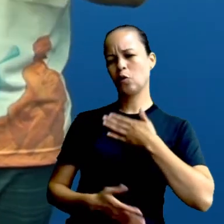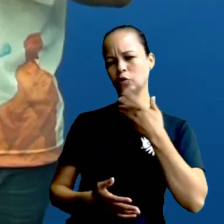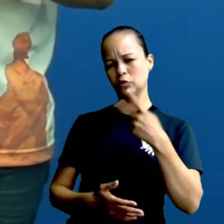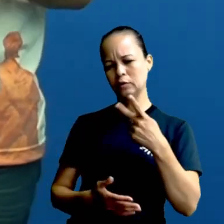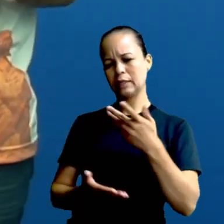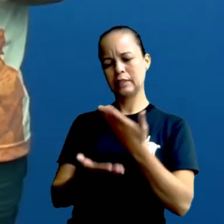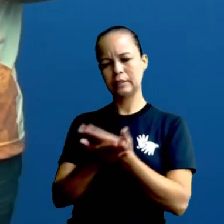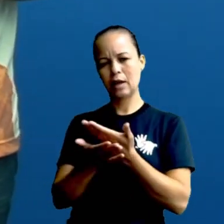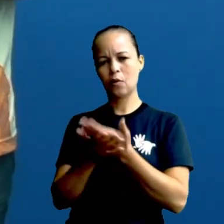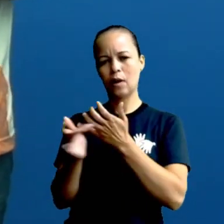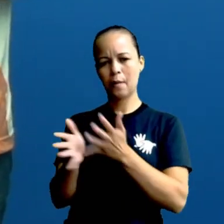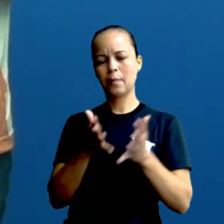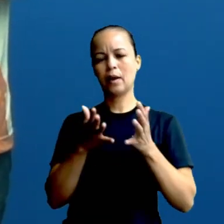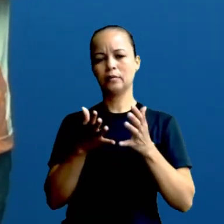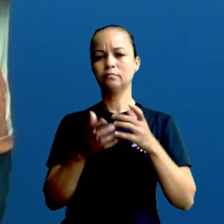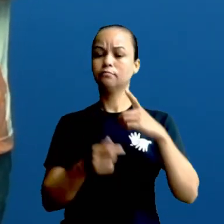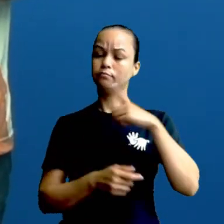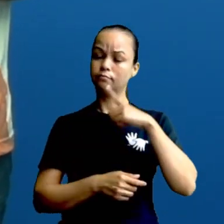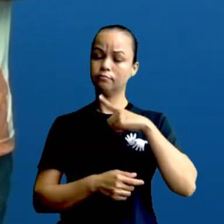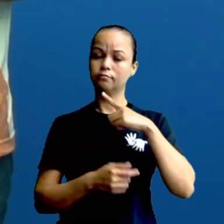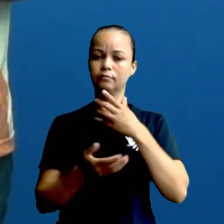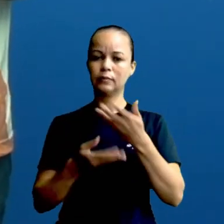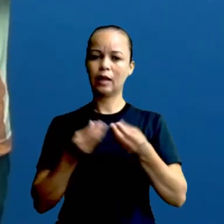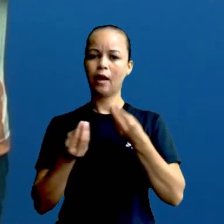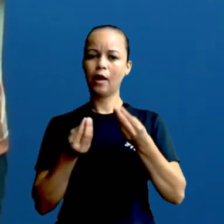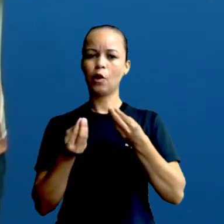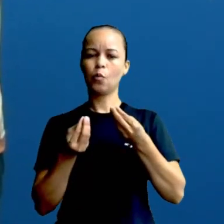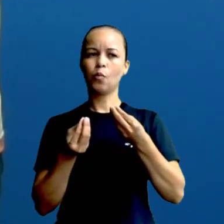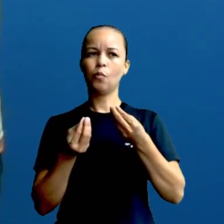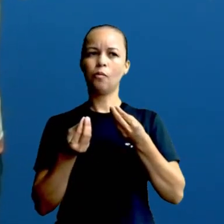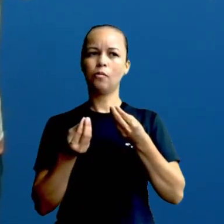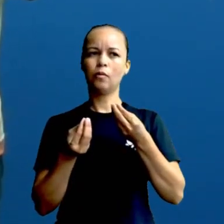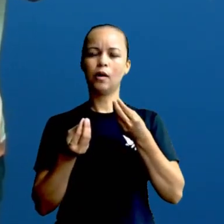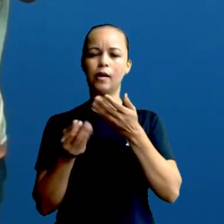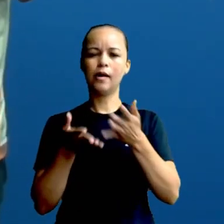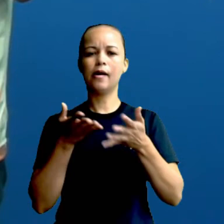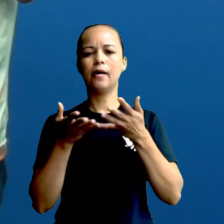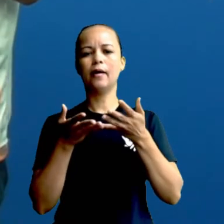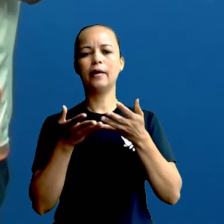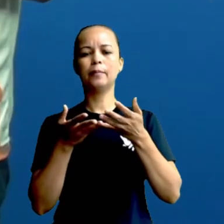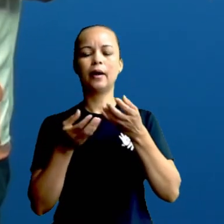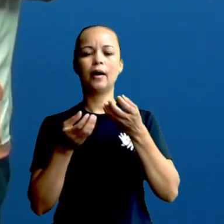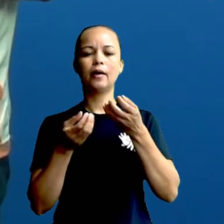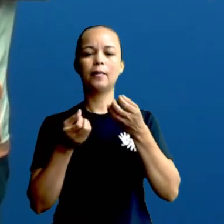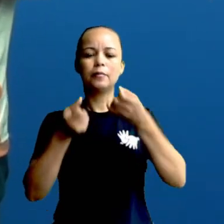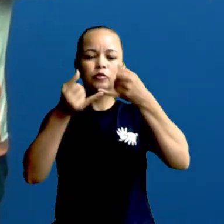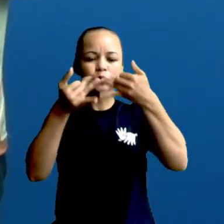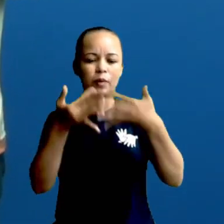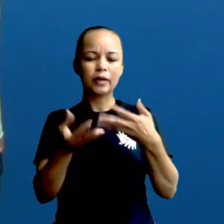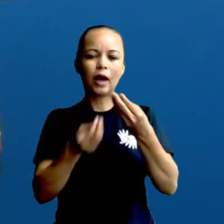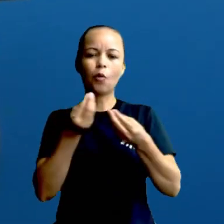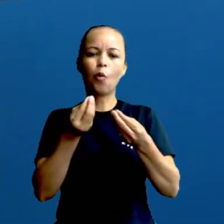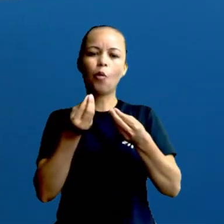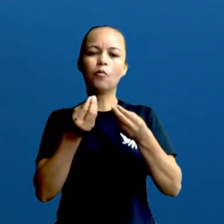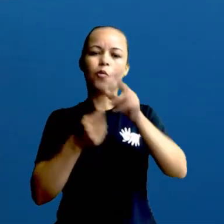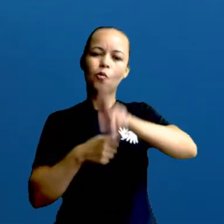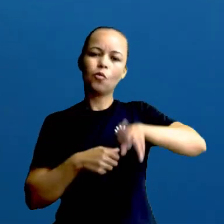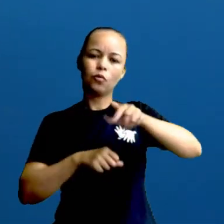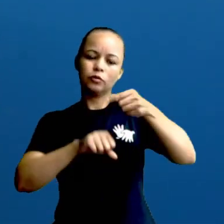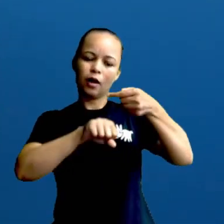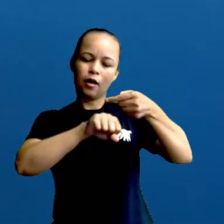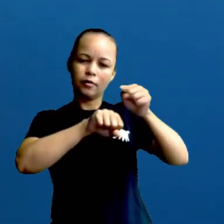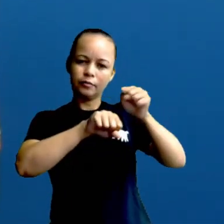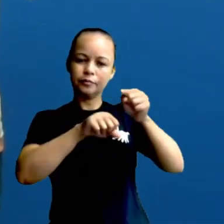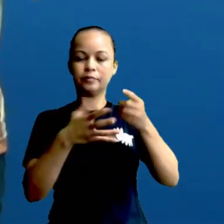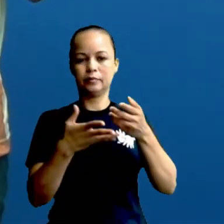das aulas dele que eu soubesse terror ele tem um jargão naquele utiliza para essa simplificar o uso facultativo da crase